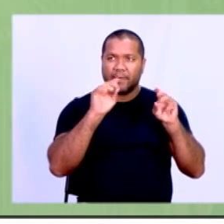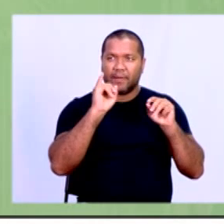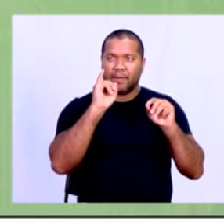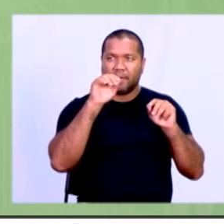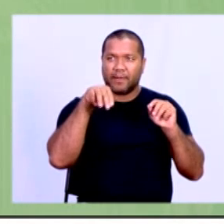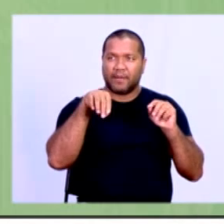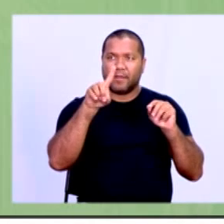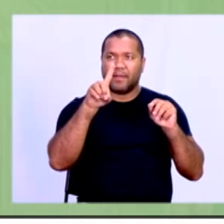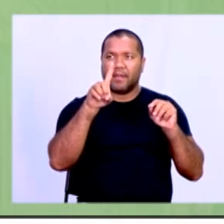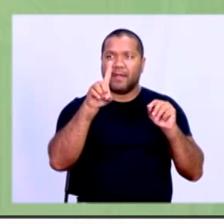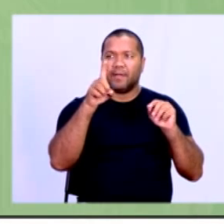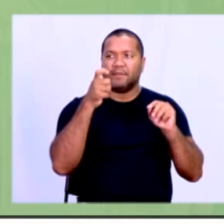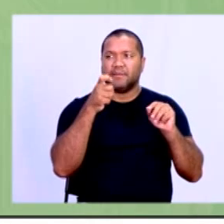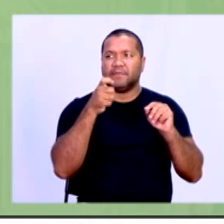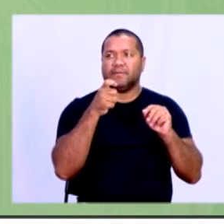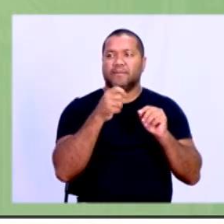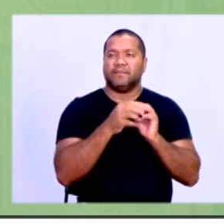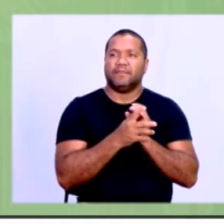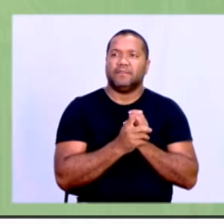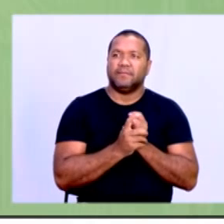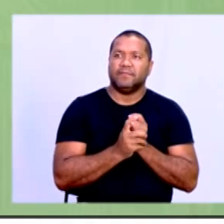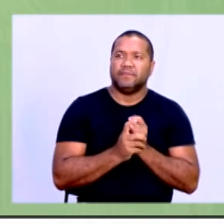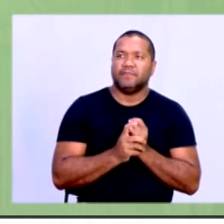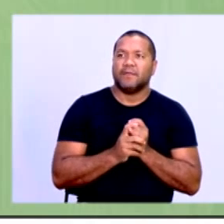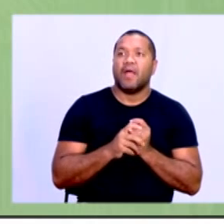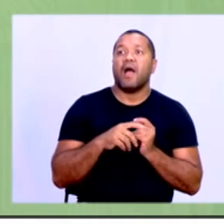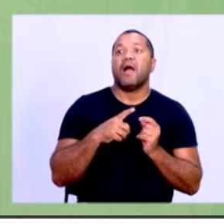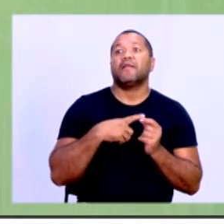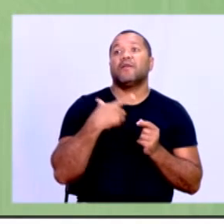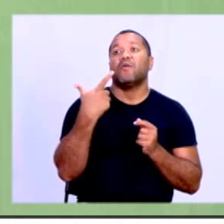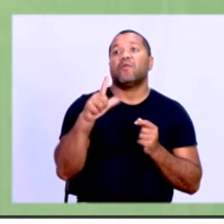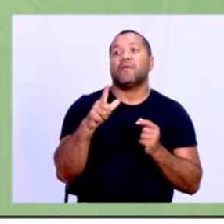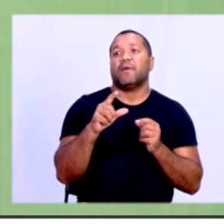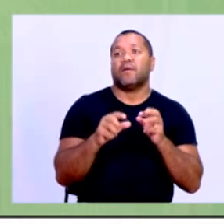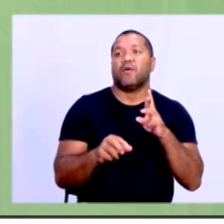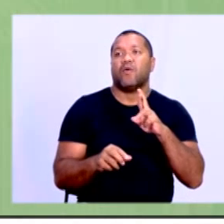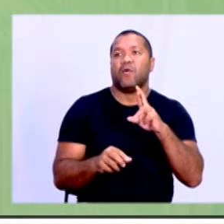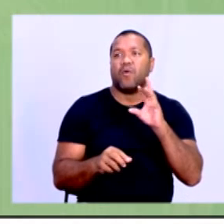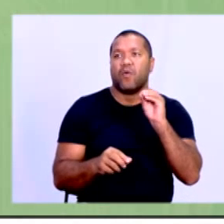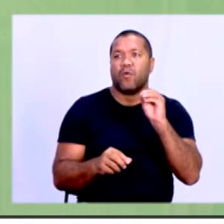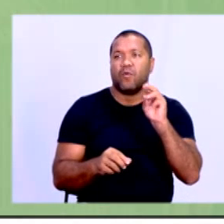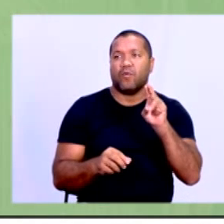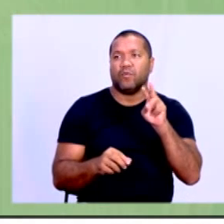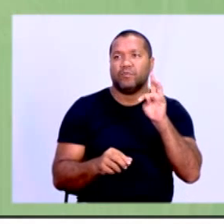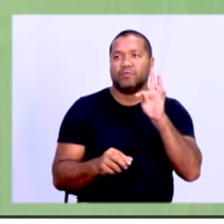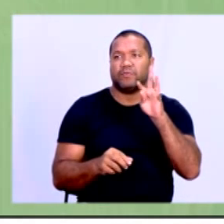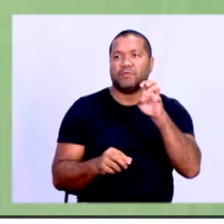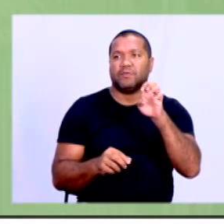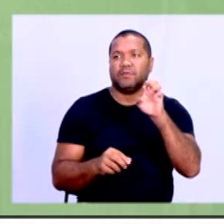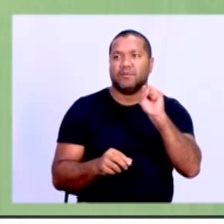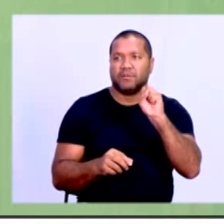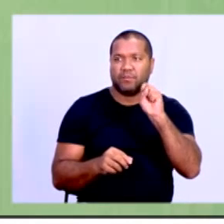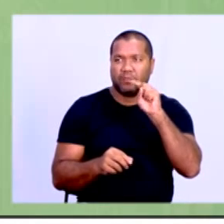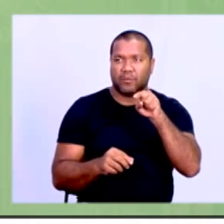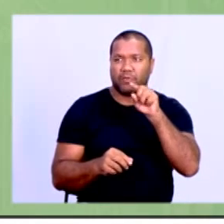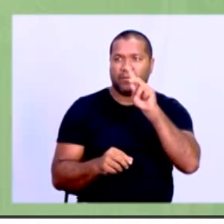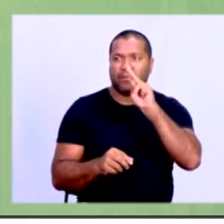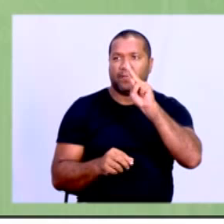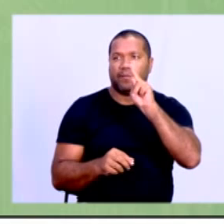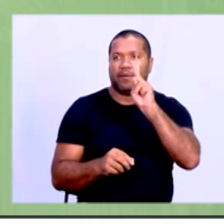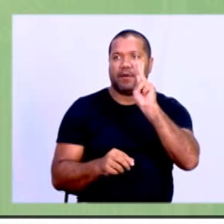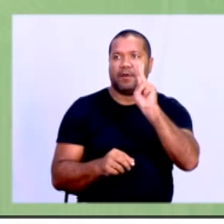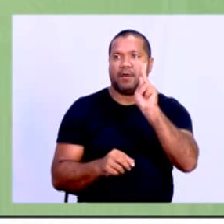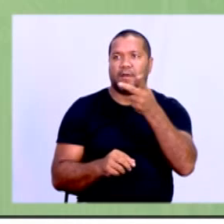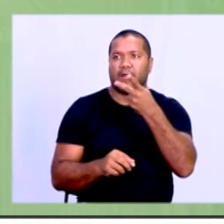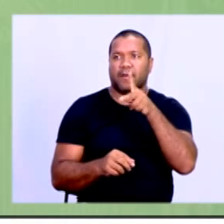index. Aí eu tenho a página hosts, né, .php.